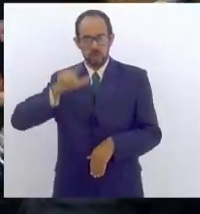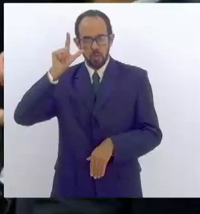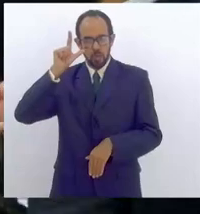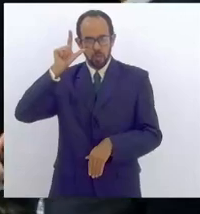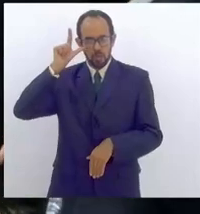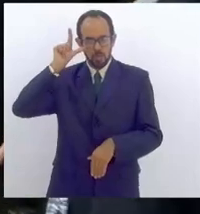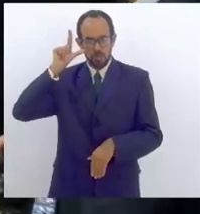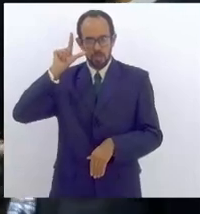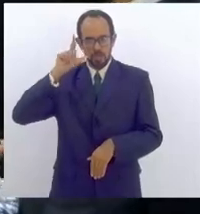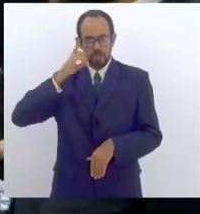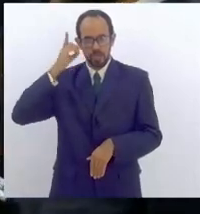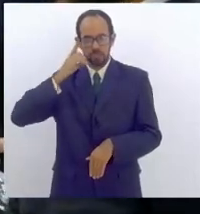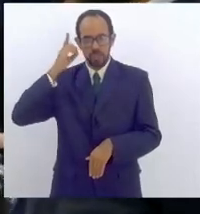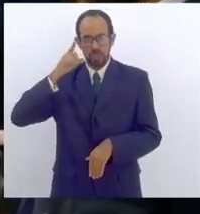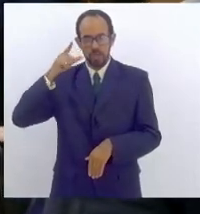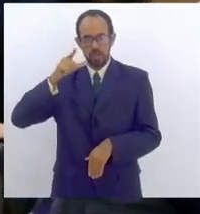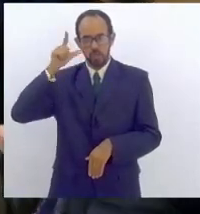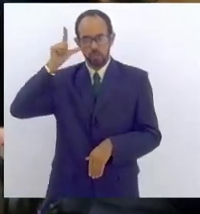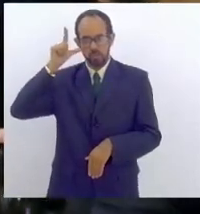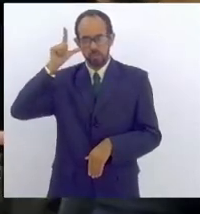deputada Lucinha.